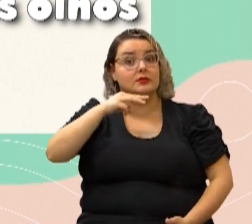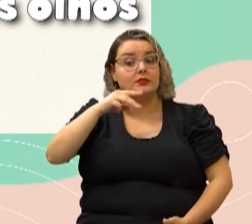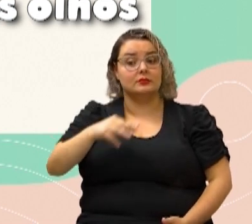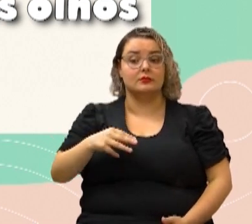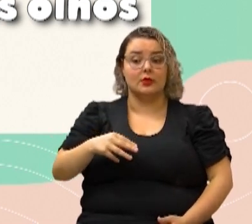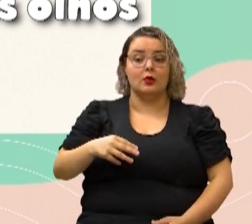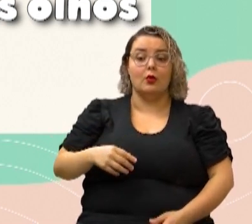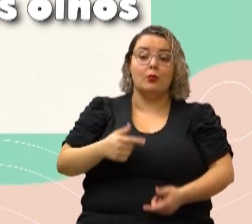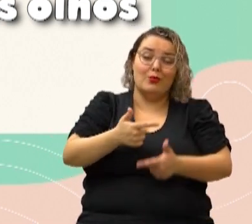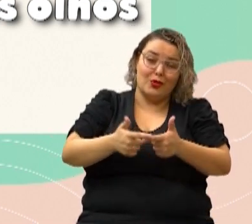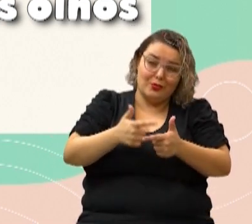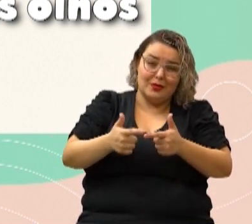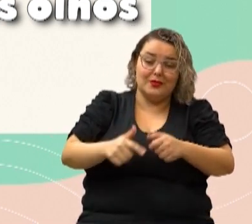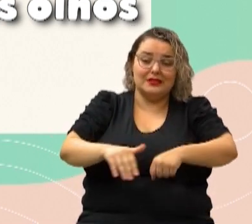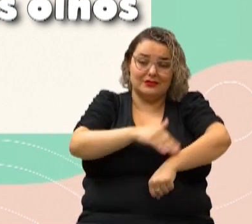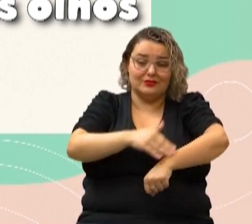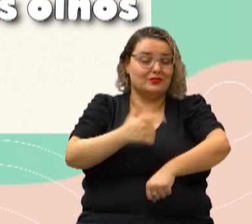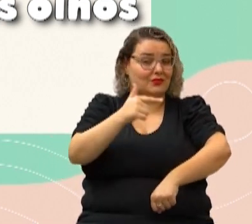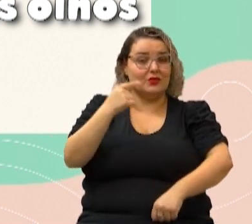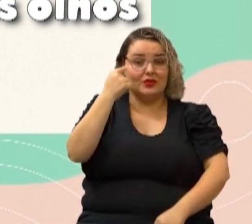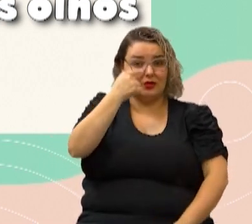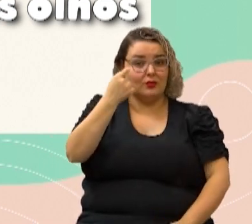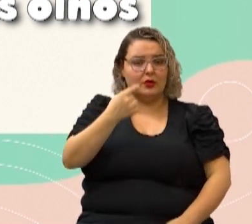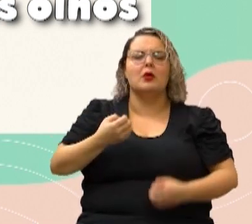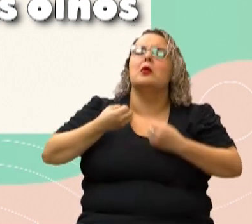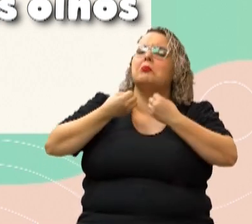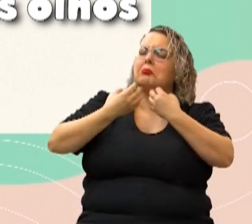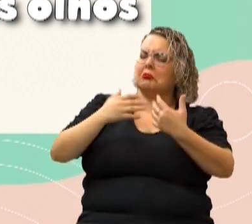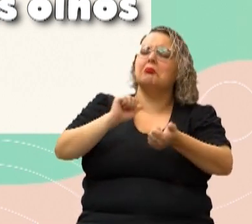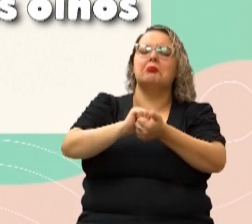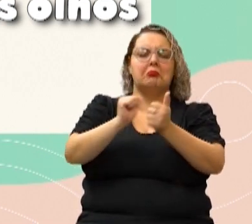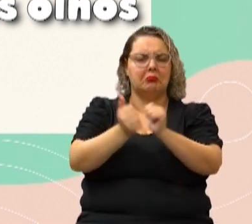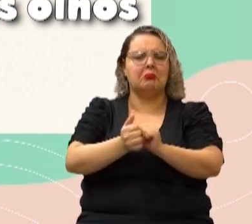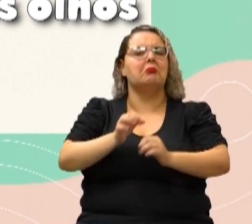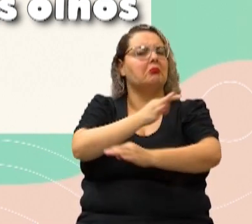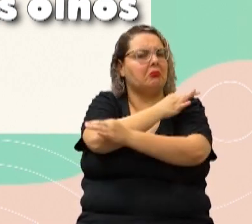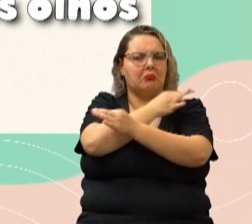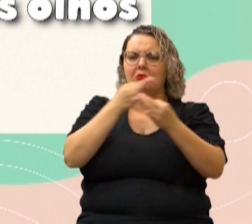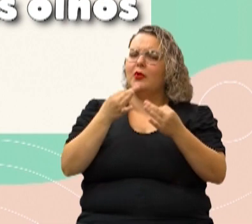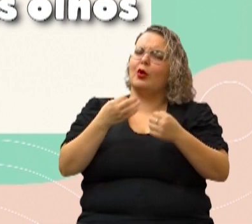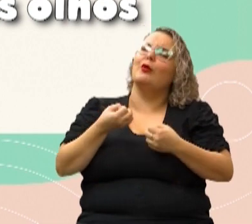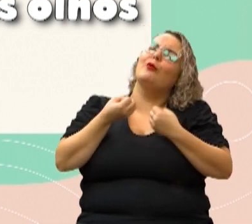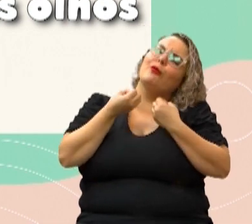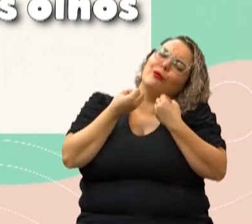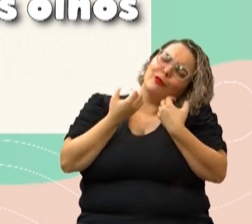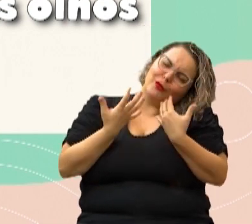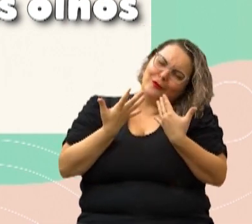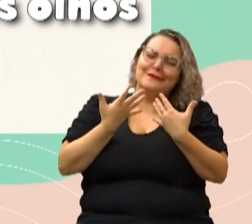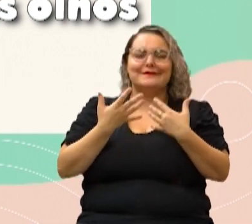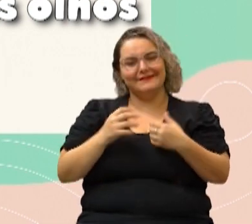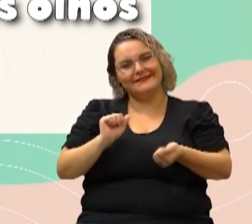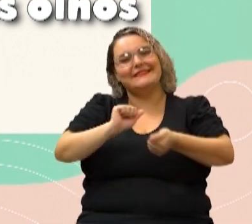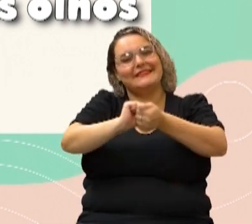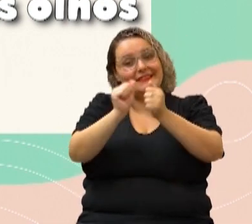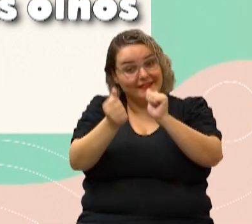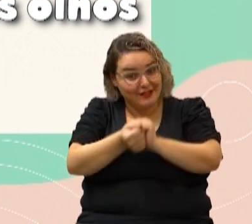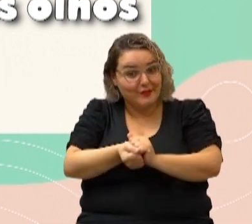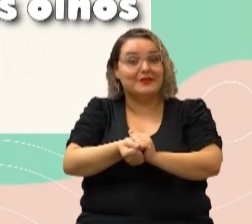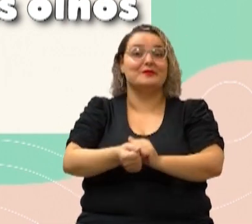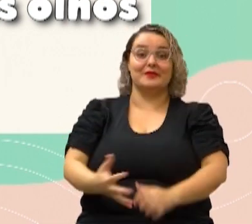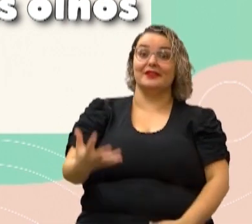com laceração na pata, não tem um olho e está super bem adaptado, muito bonzinho e apto para